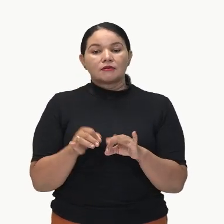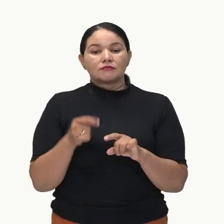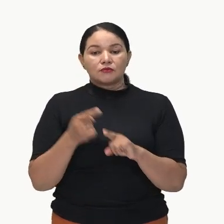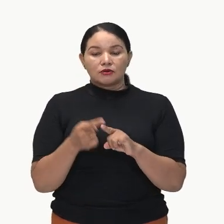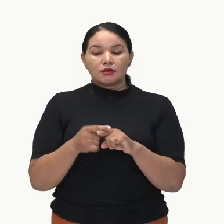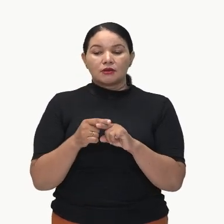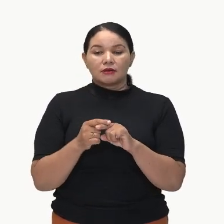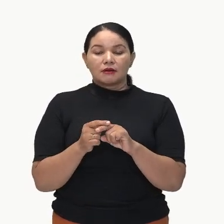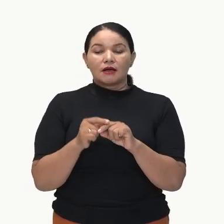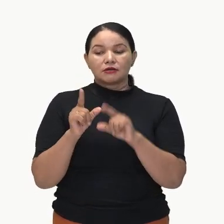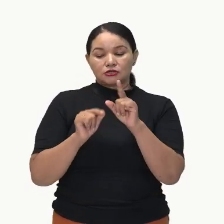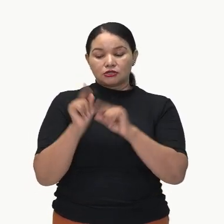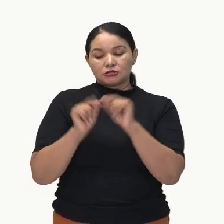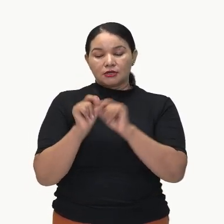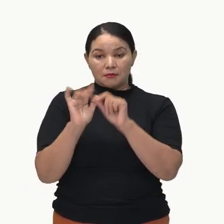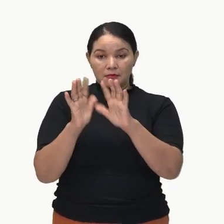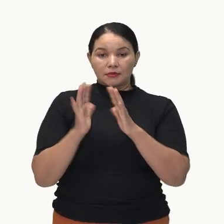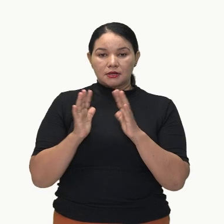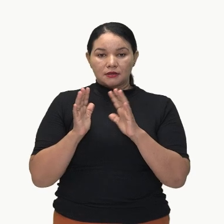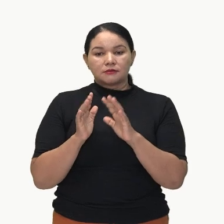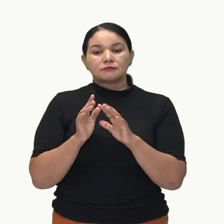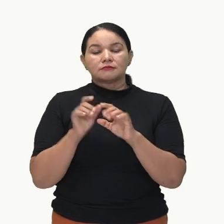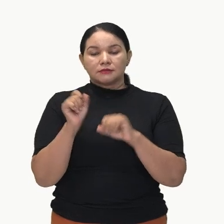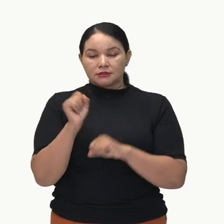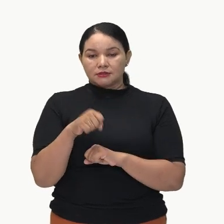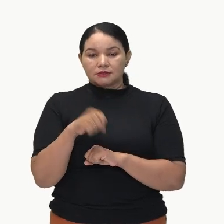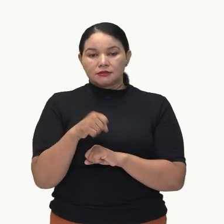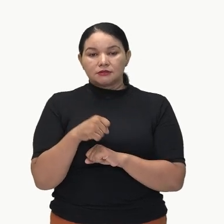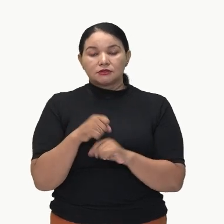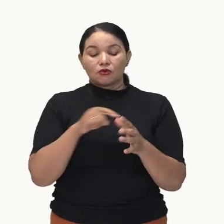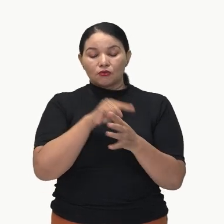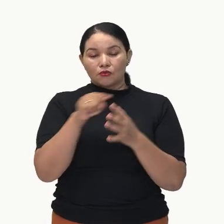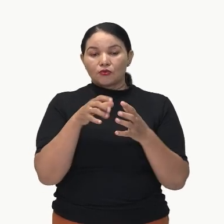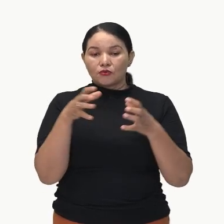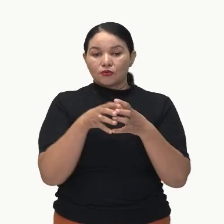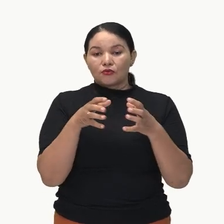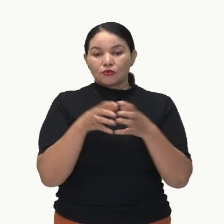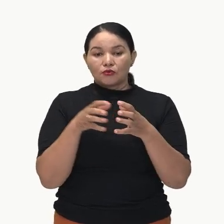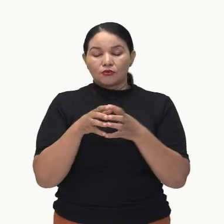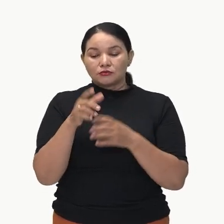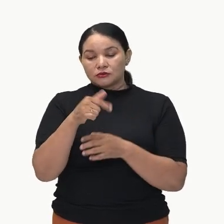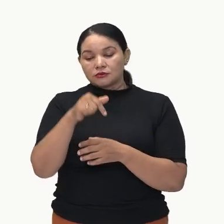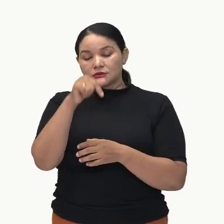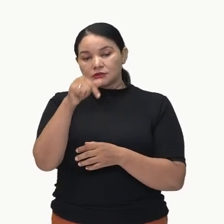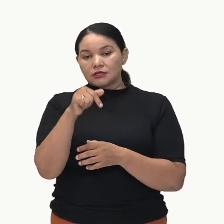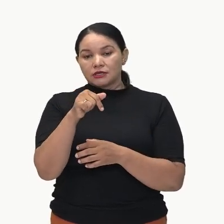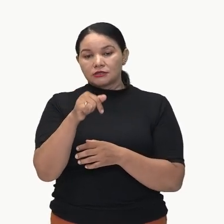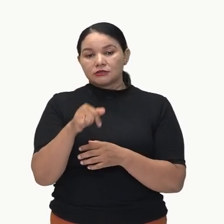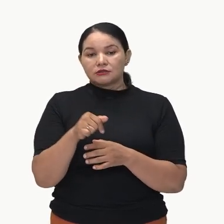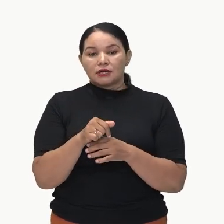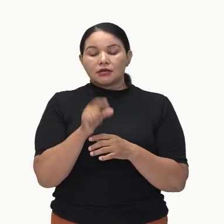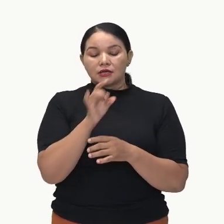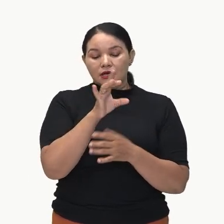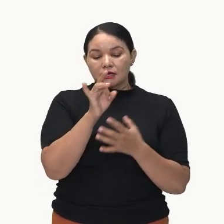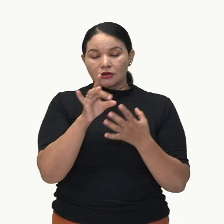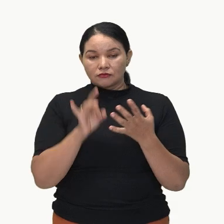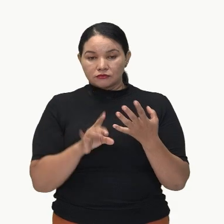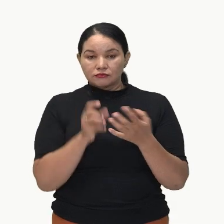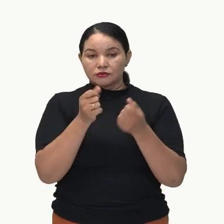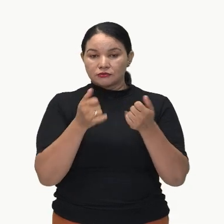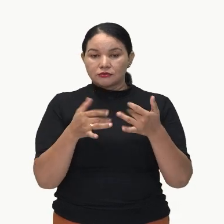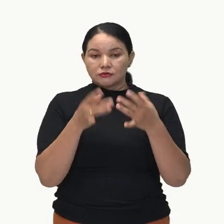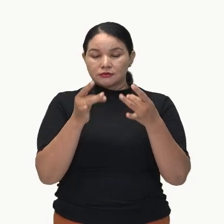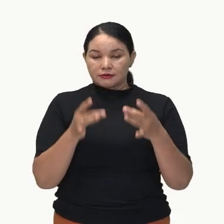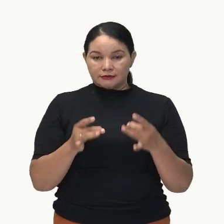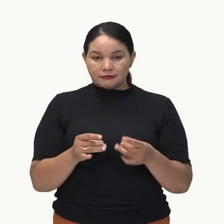vai brilhar. Então, são 7 grupos de advérbios, cada um com as suas particularidades. E aí, saindo